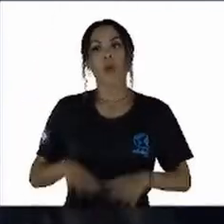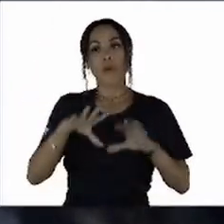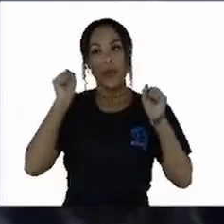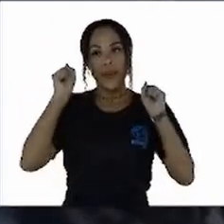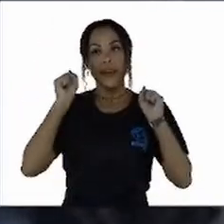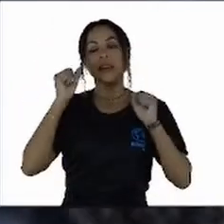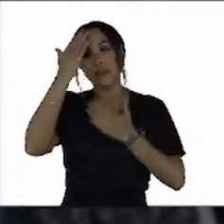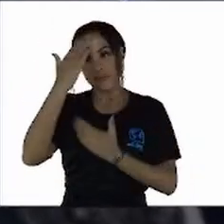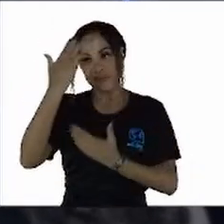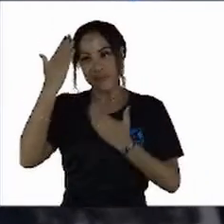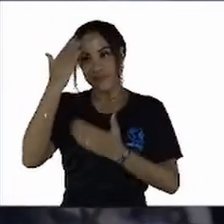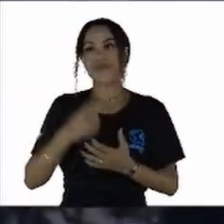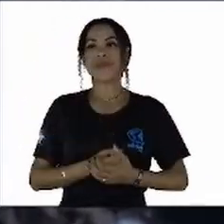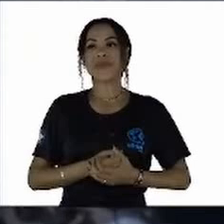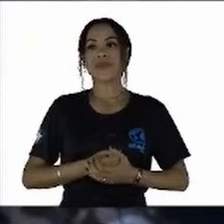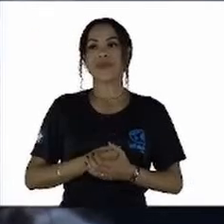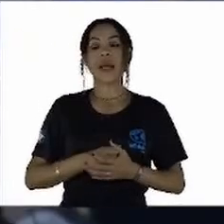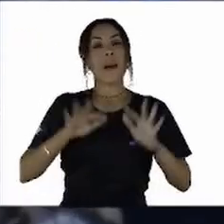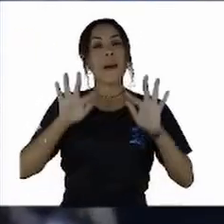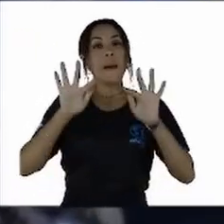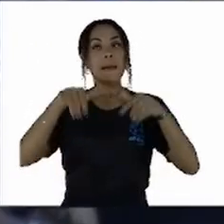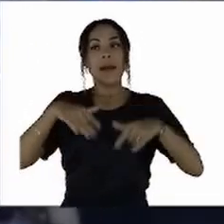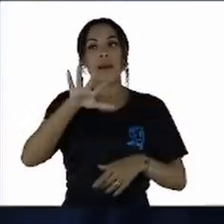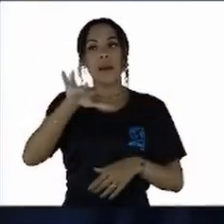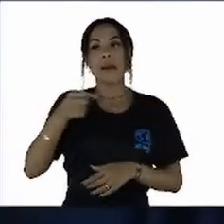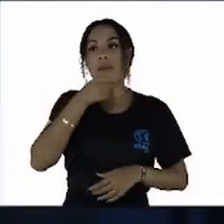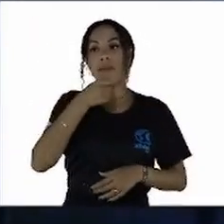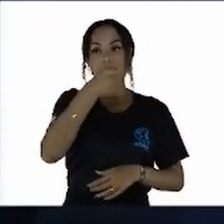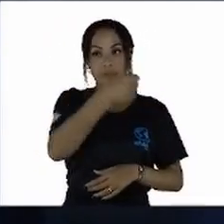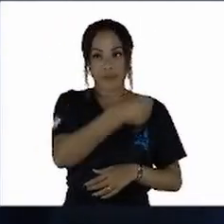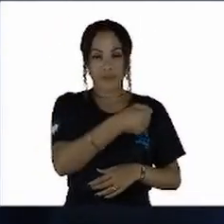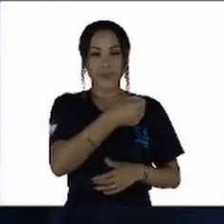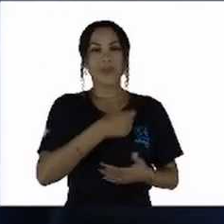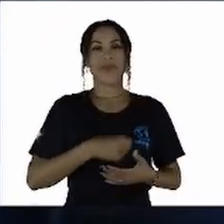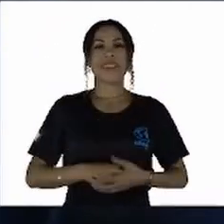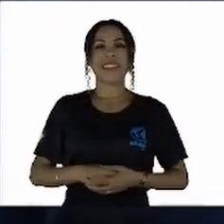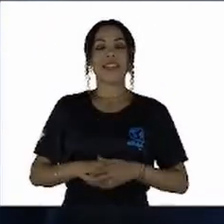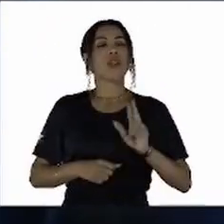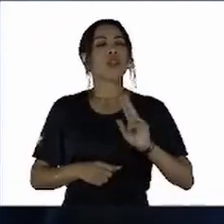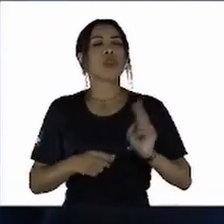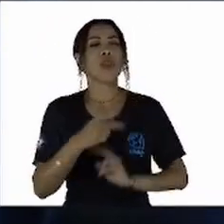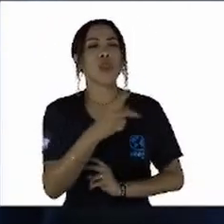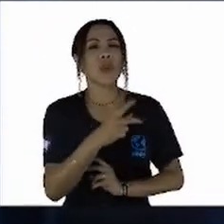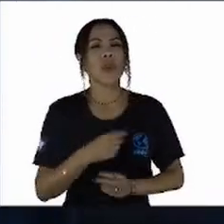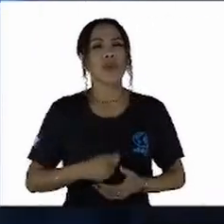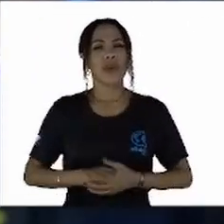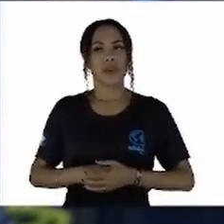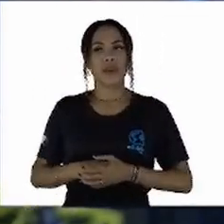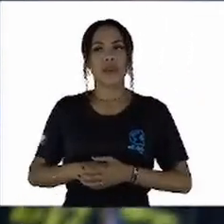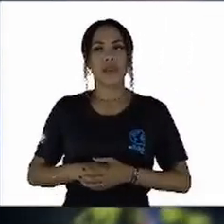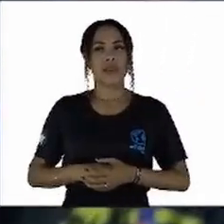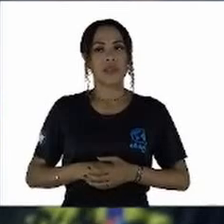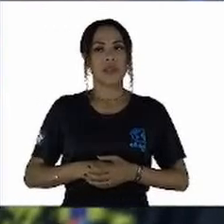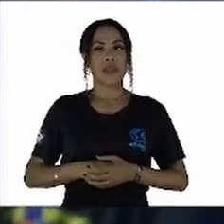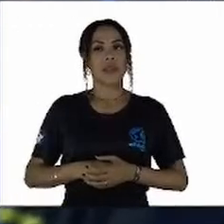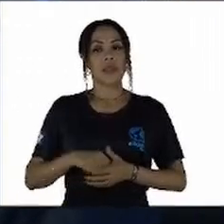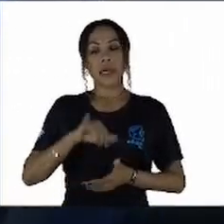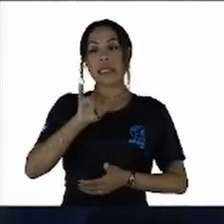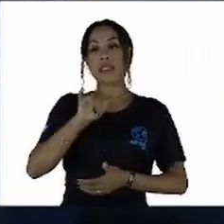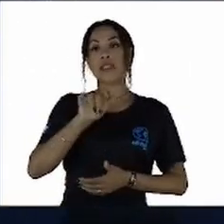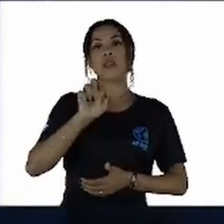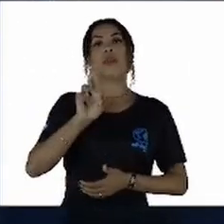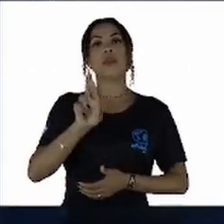Bora. Obrigado. Para terminar, pega o microfone aí, por favor. Qual é teu nome? Meu nome é